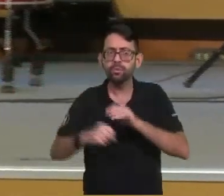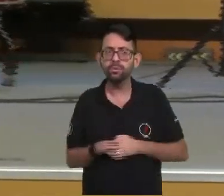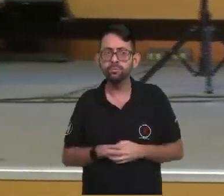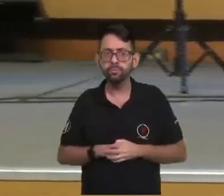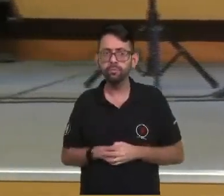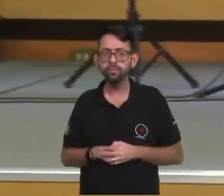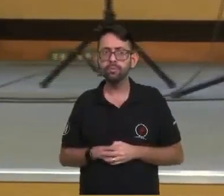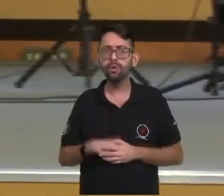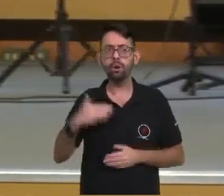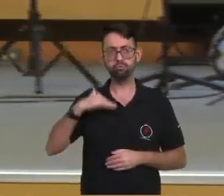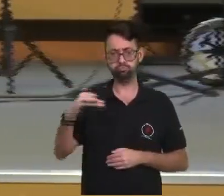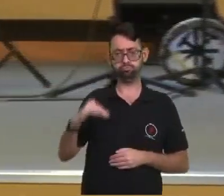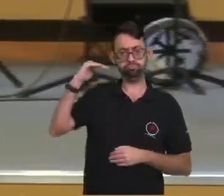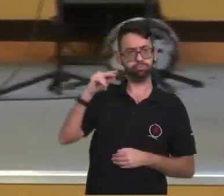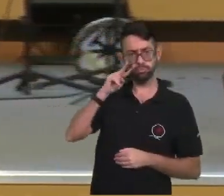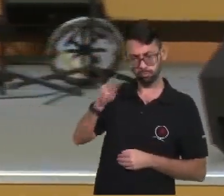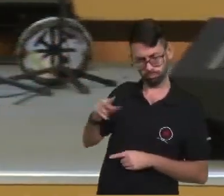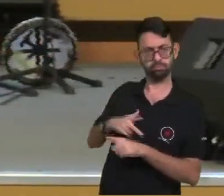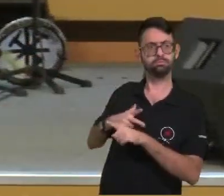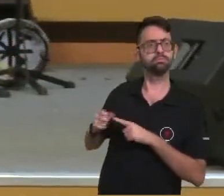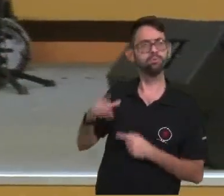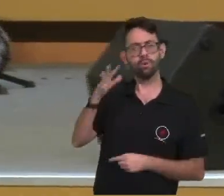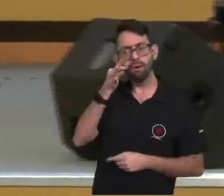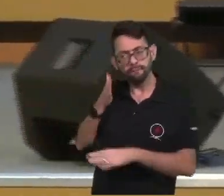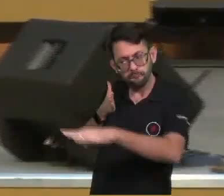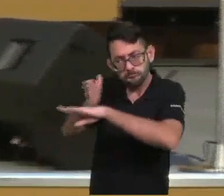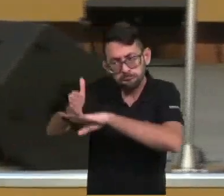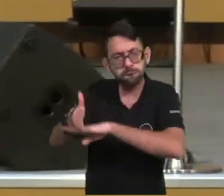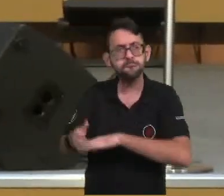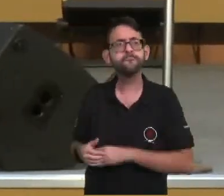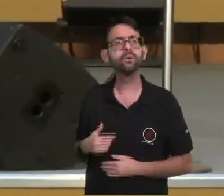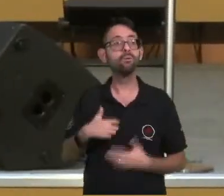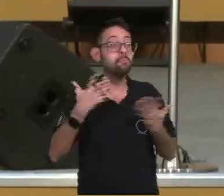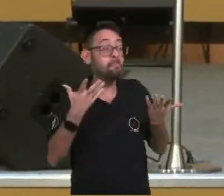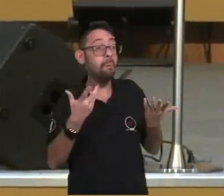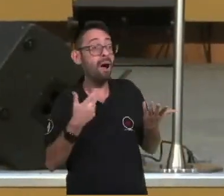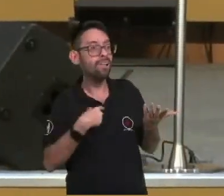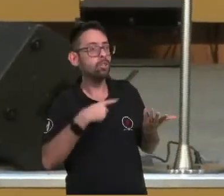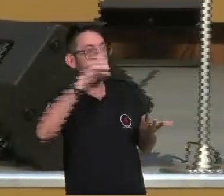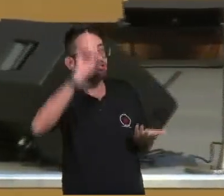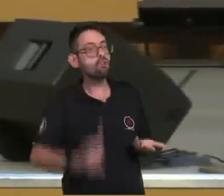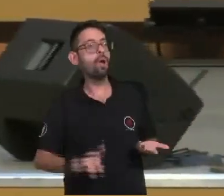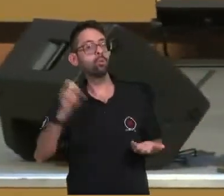vitória. Eu vou entrar lá. O que ele não sabia... é que o negócio lá estava sob nova administração.